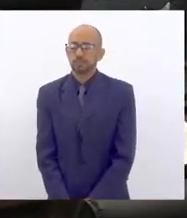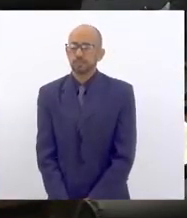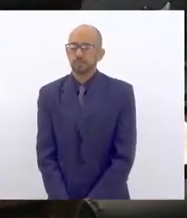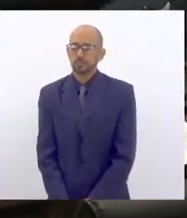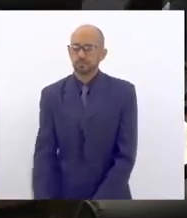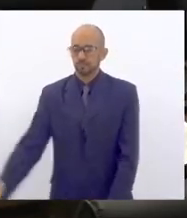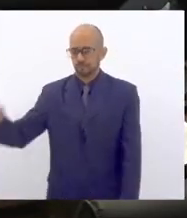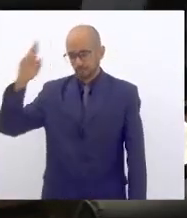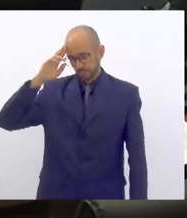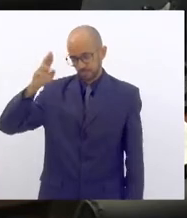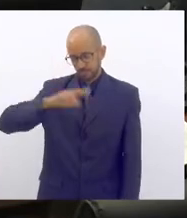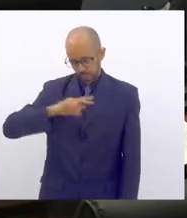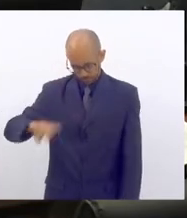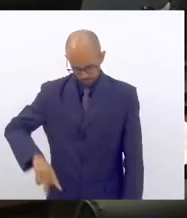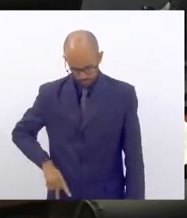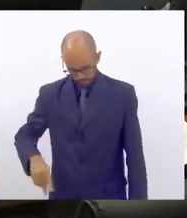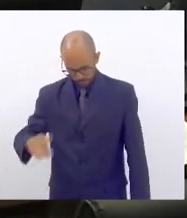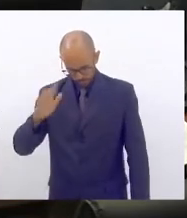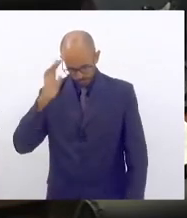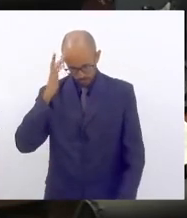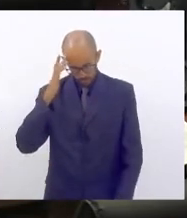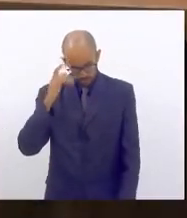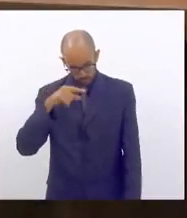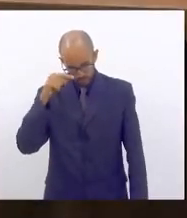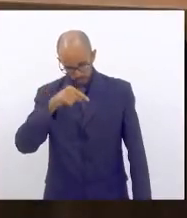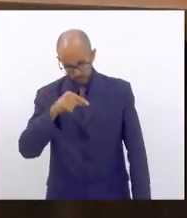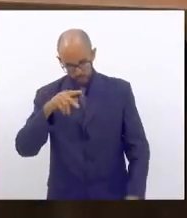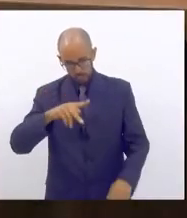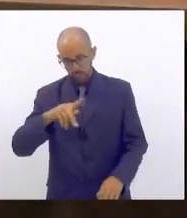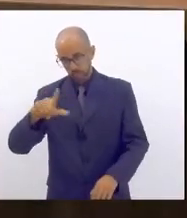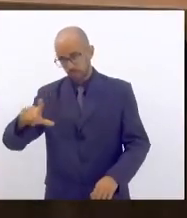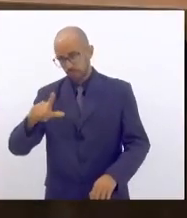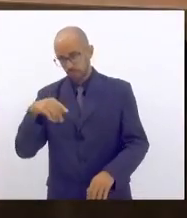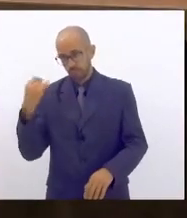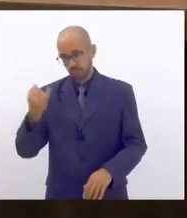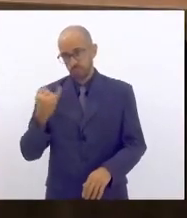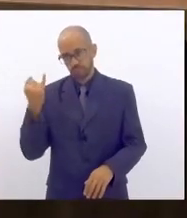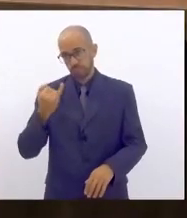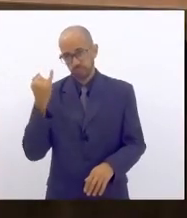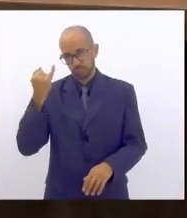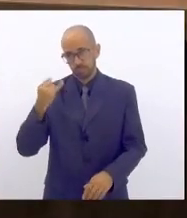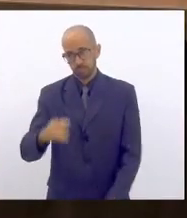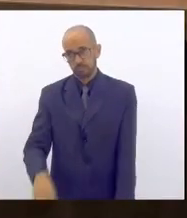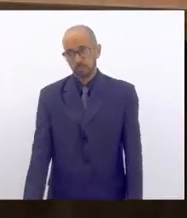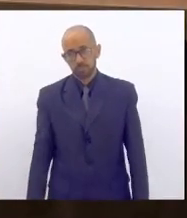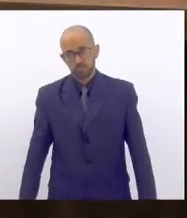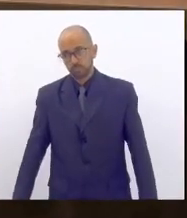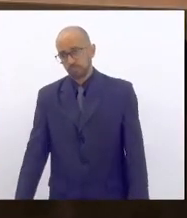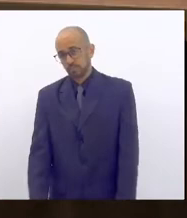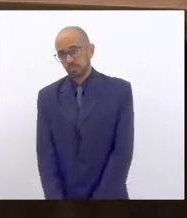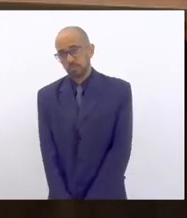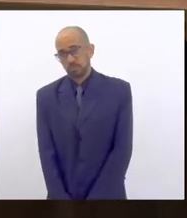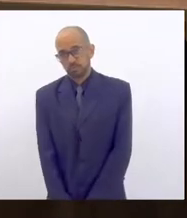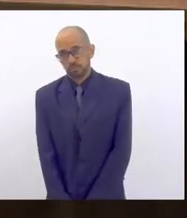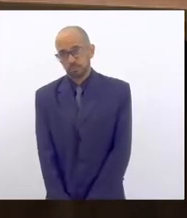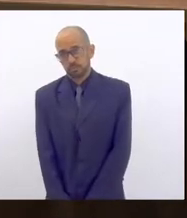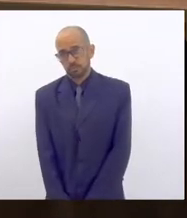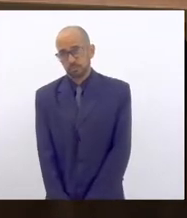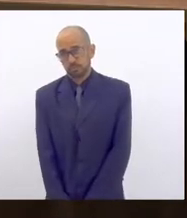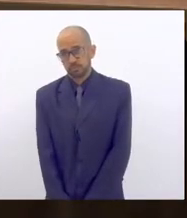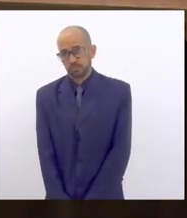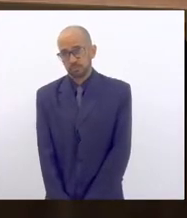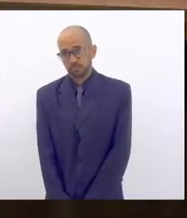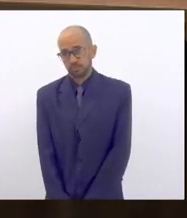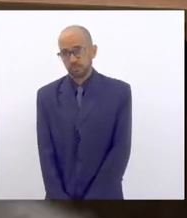Senhor presidente, eu acho esse projeto importantíssimo, né? Eu participo